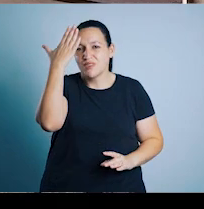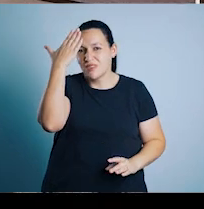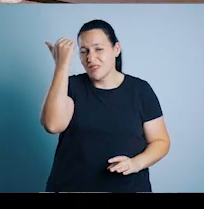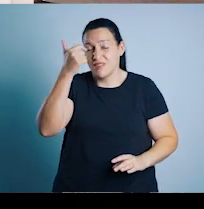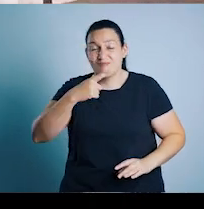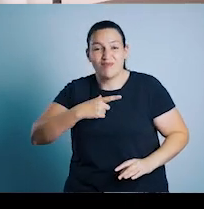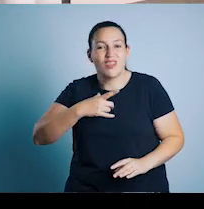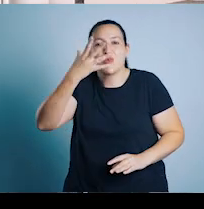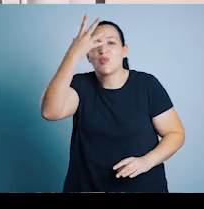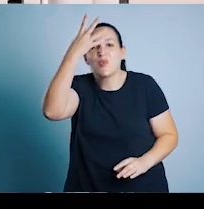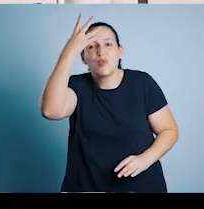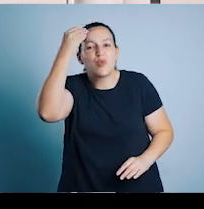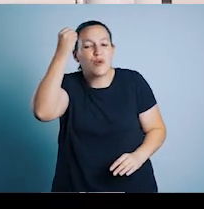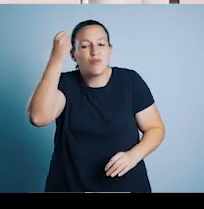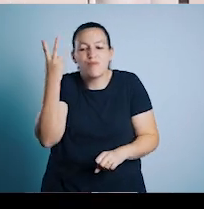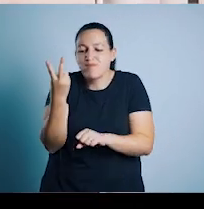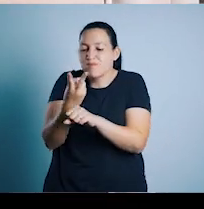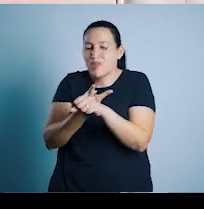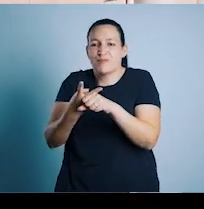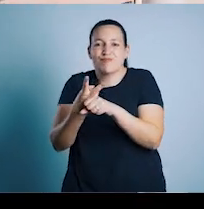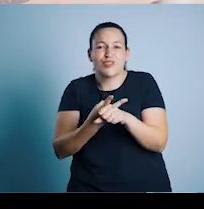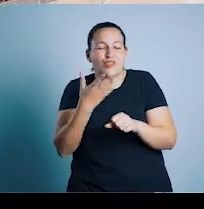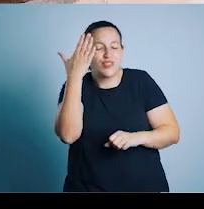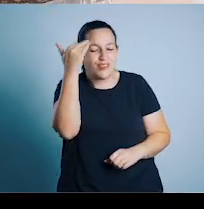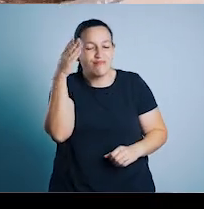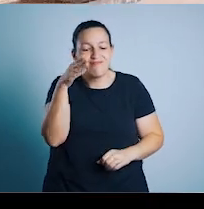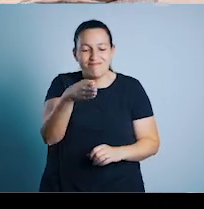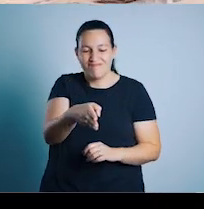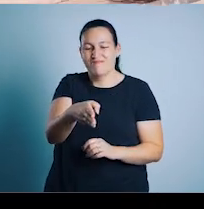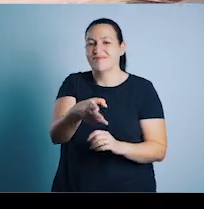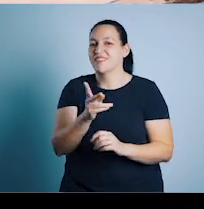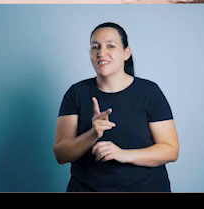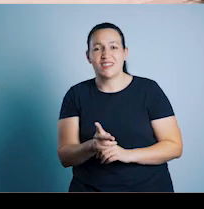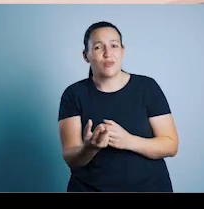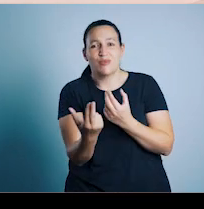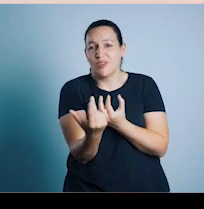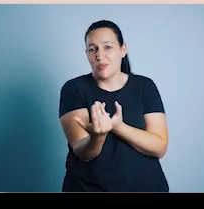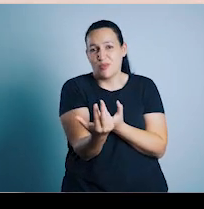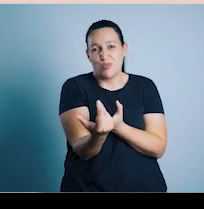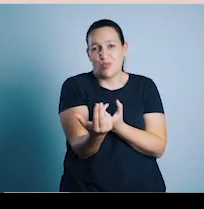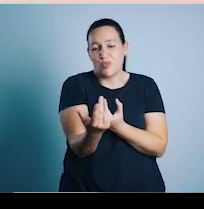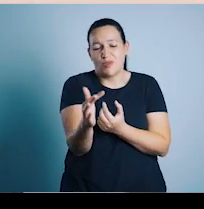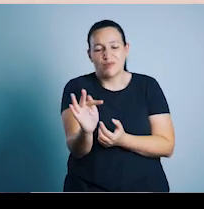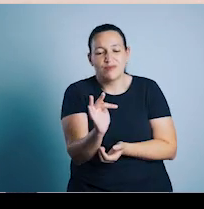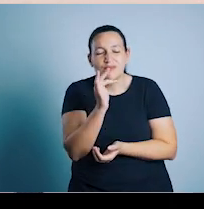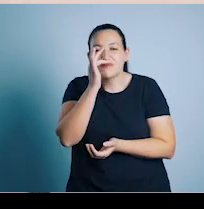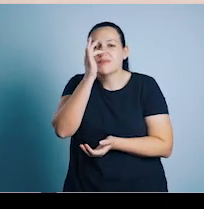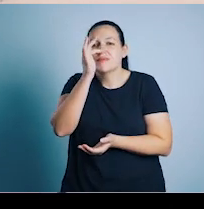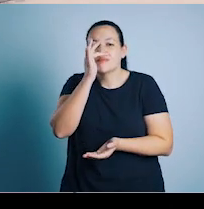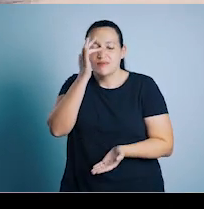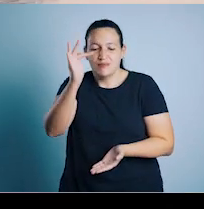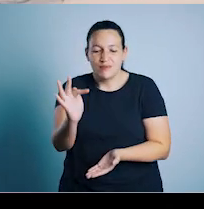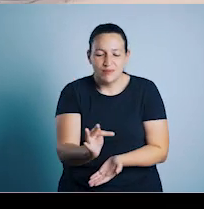Sei que me esqueci de procurar lá onde sempre vai estar